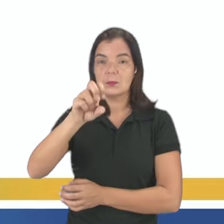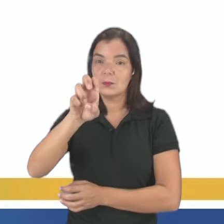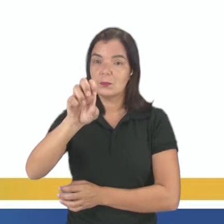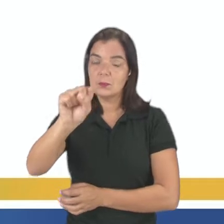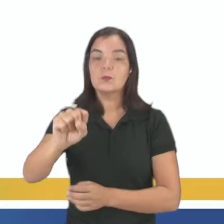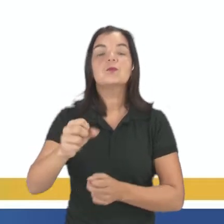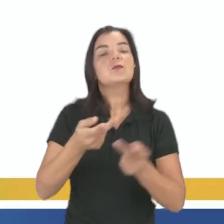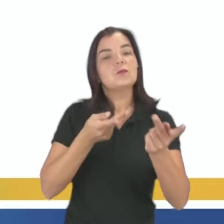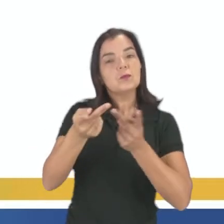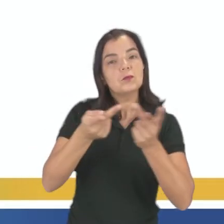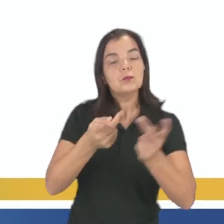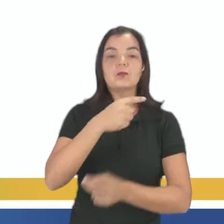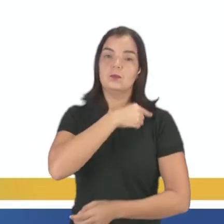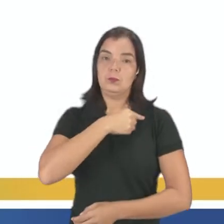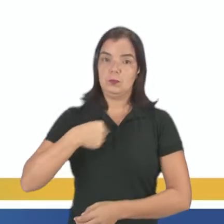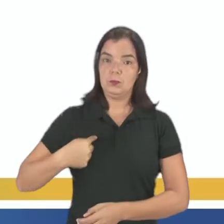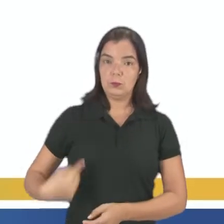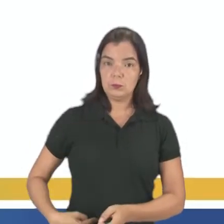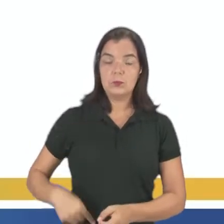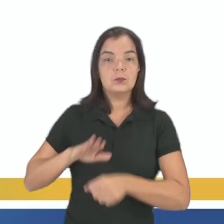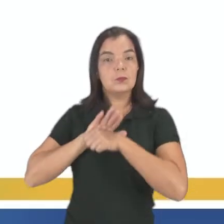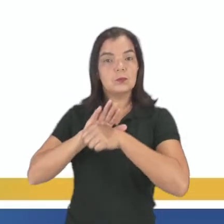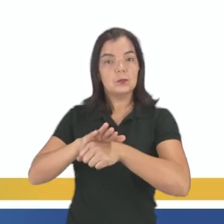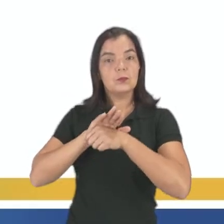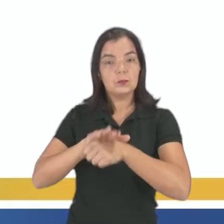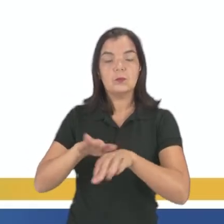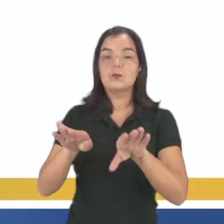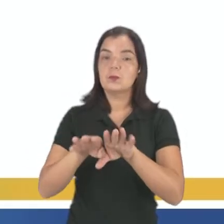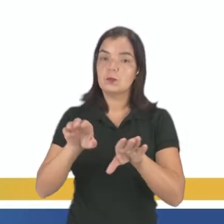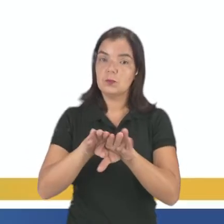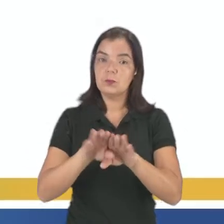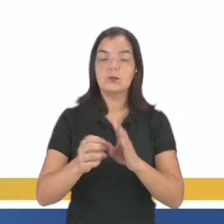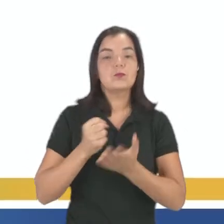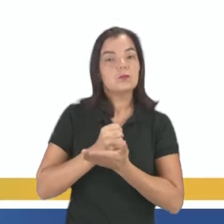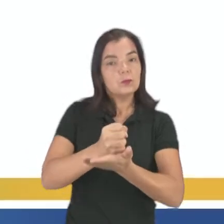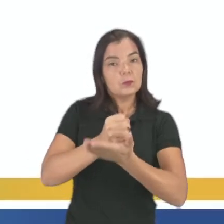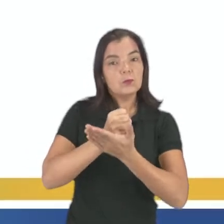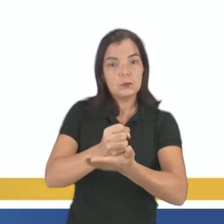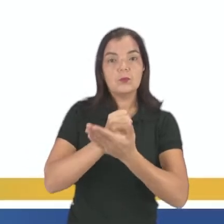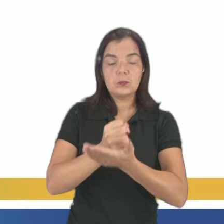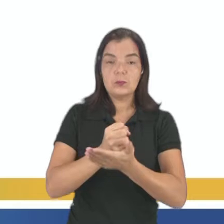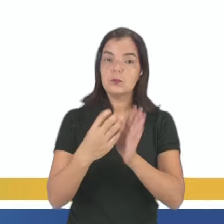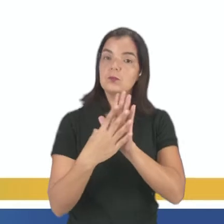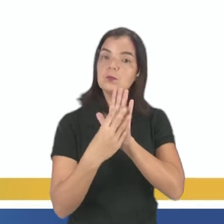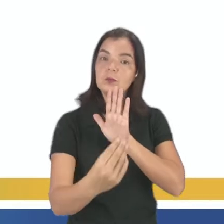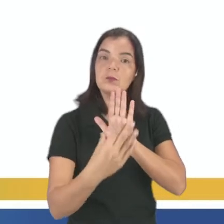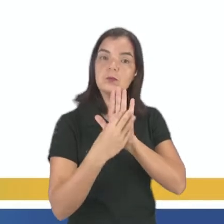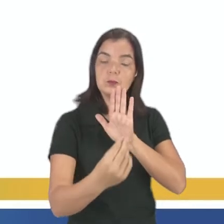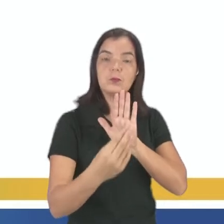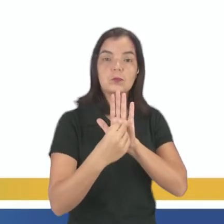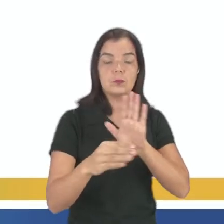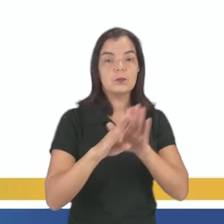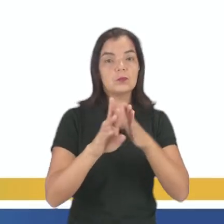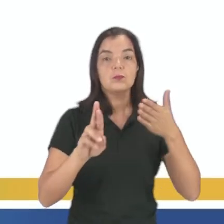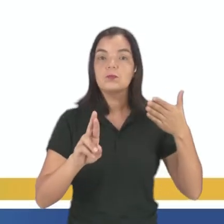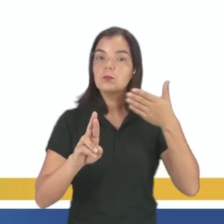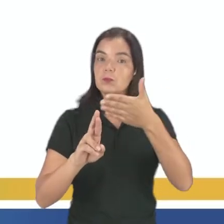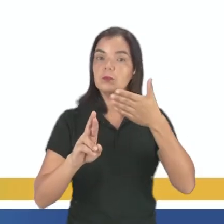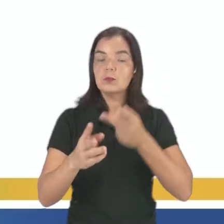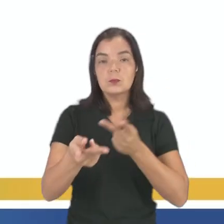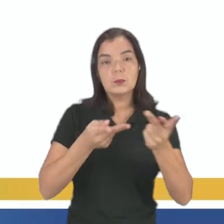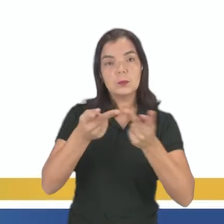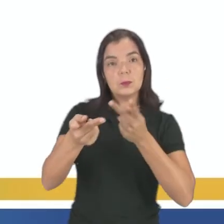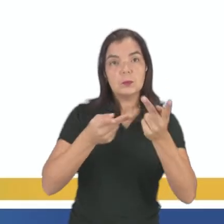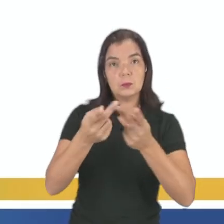plano, a China tem aí a ajuda soviética, né, do suporte, do modelo, com ênfase, então, esse plano